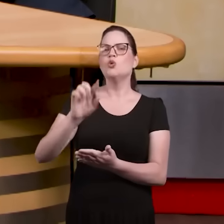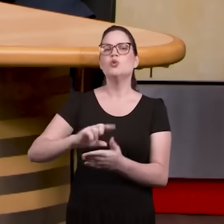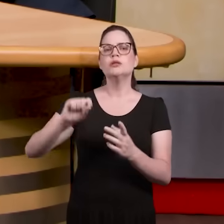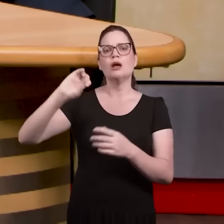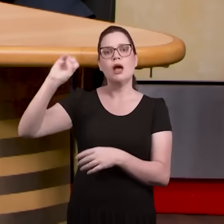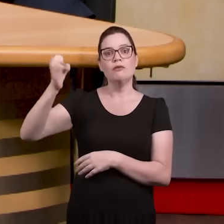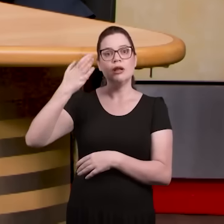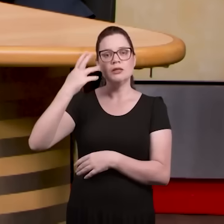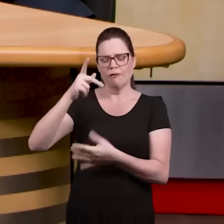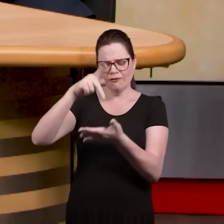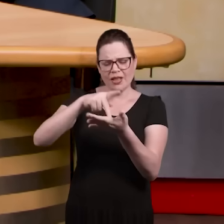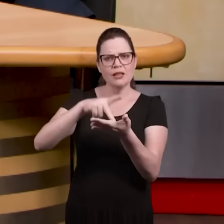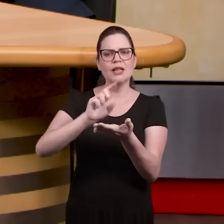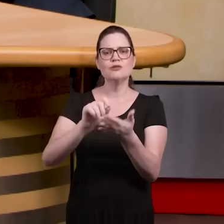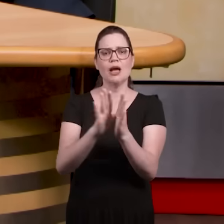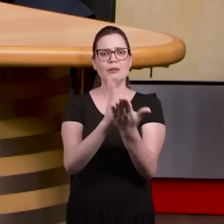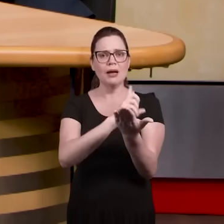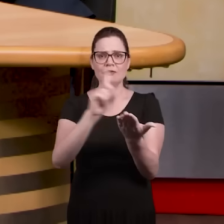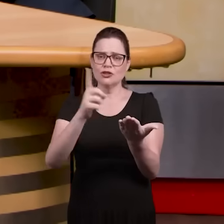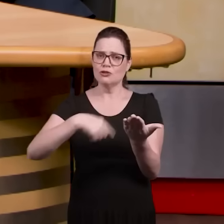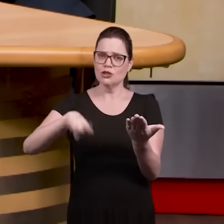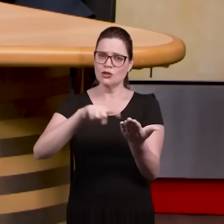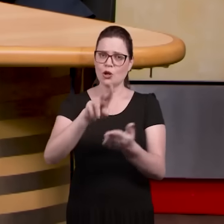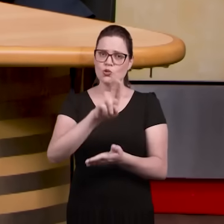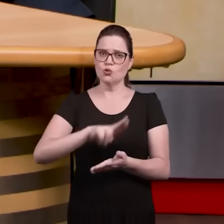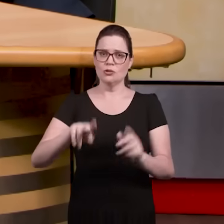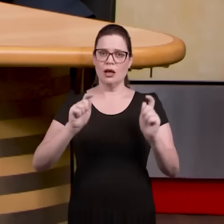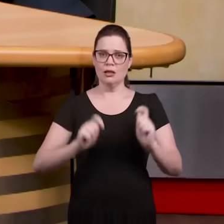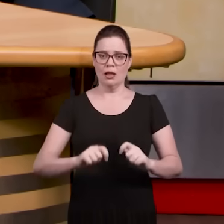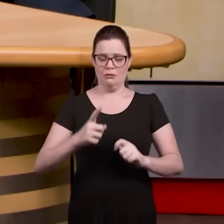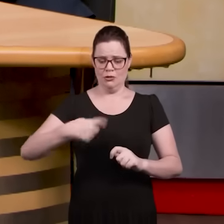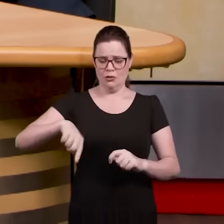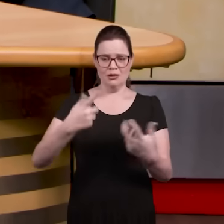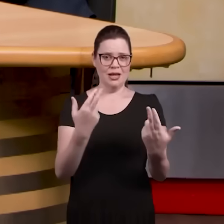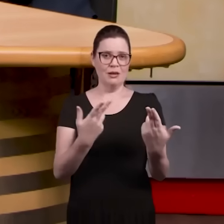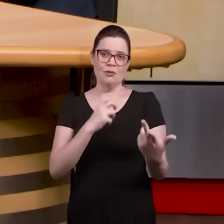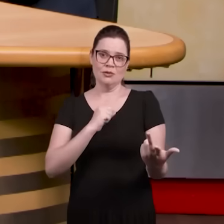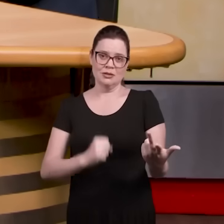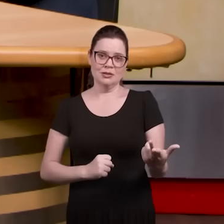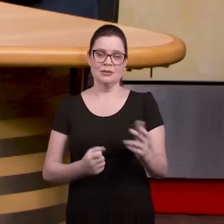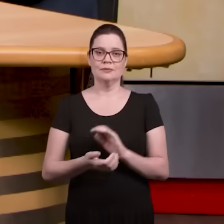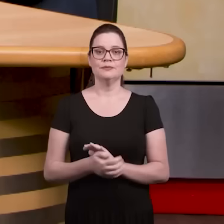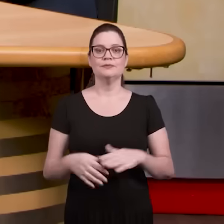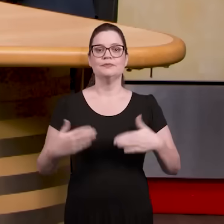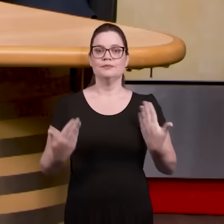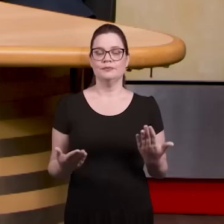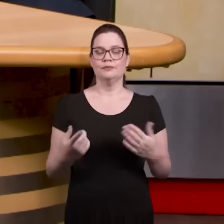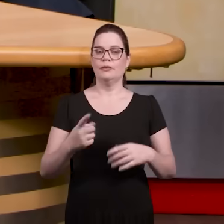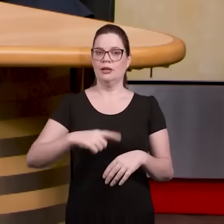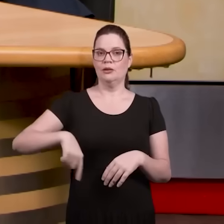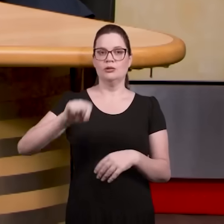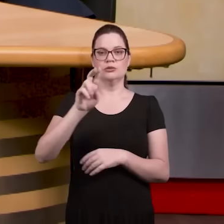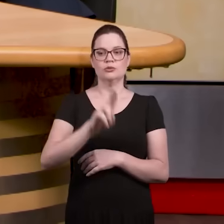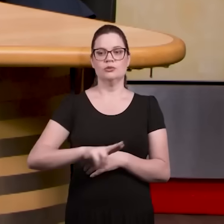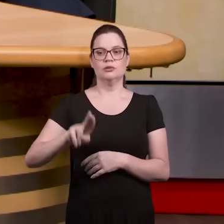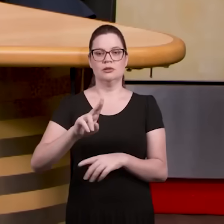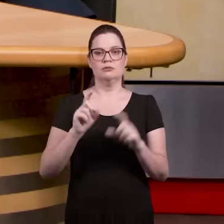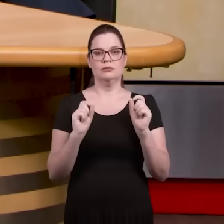segredo, é um mistério, você colocou bem isso. Isso, Marcelo, vamos voltar lá. Então, nós